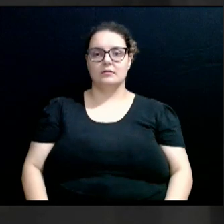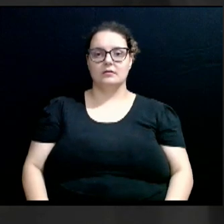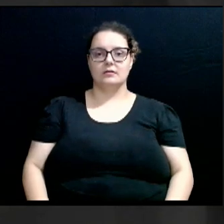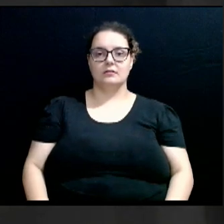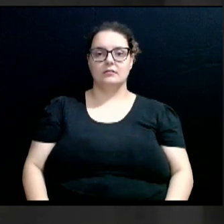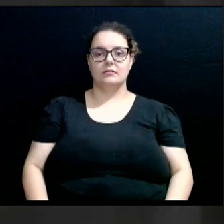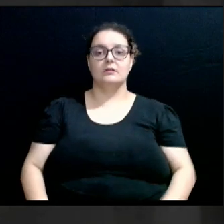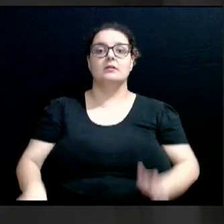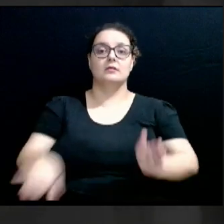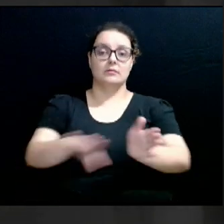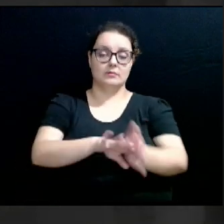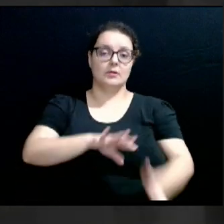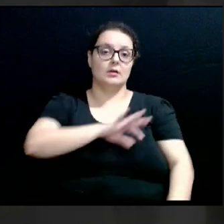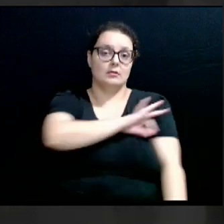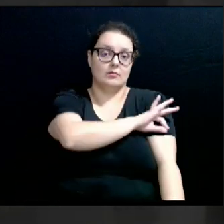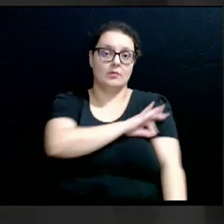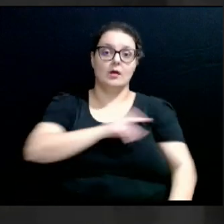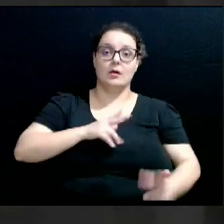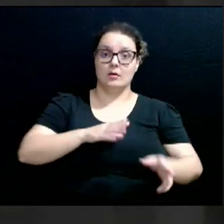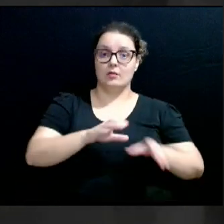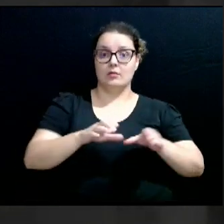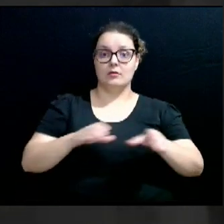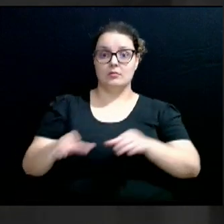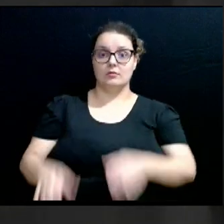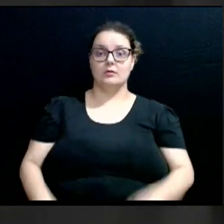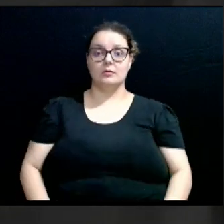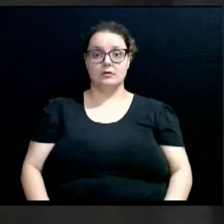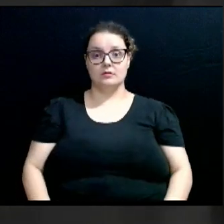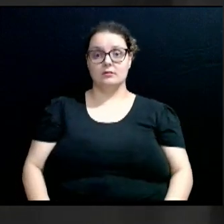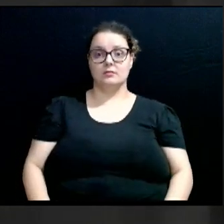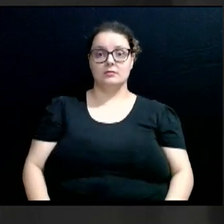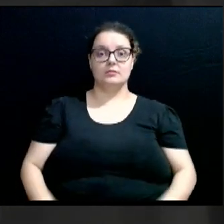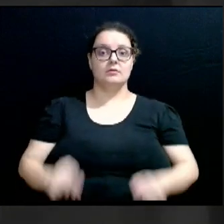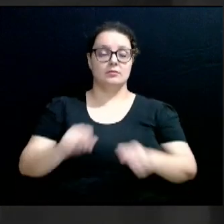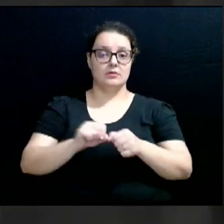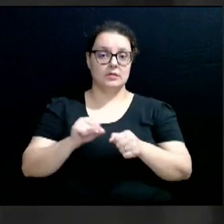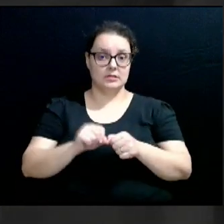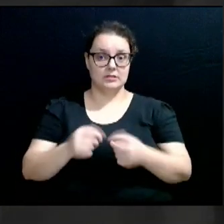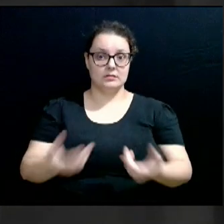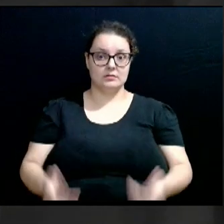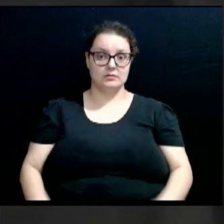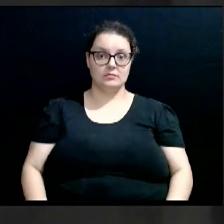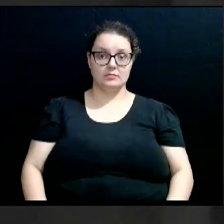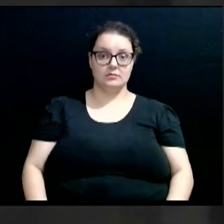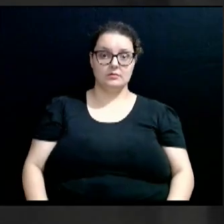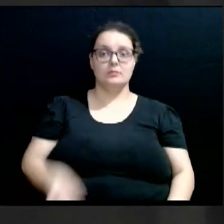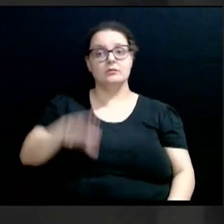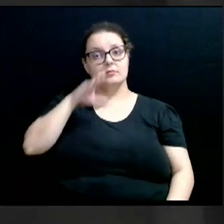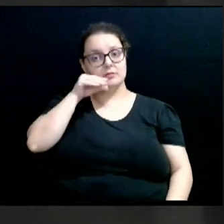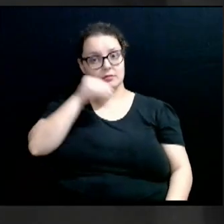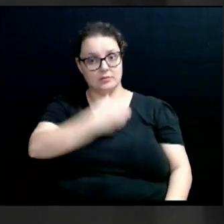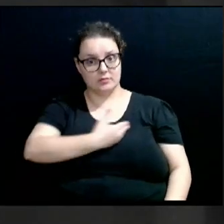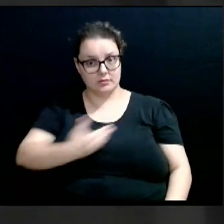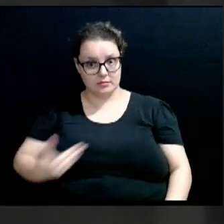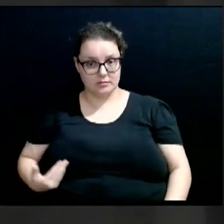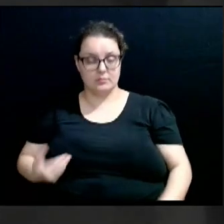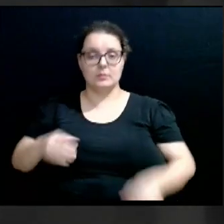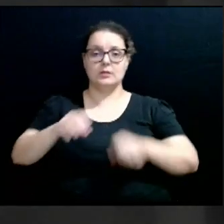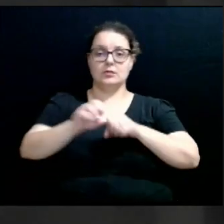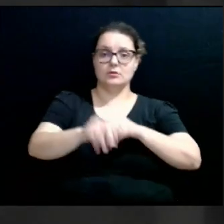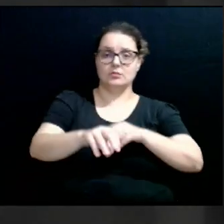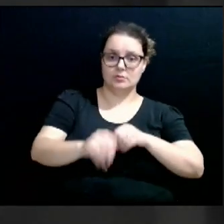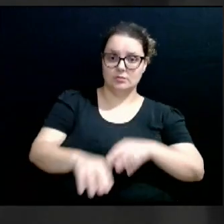como coordenadora, eu já fazia atividades, eu fui funcionária pública da educação mais de